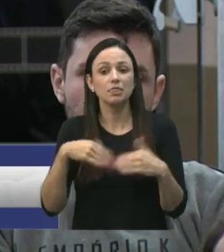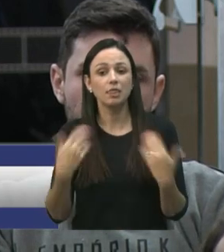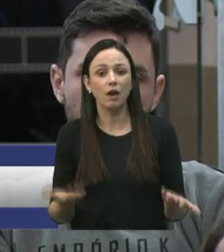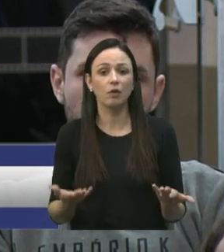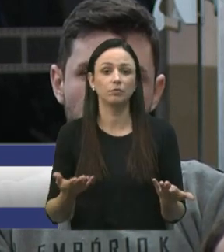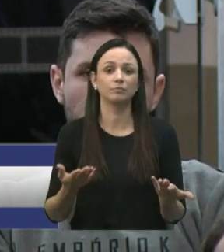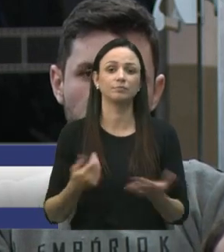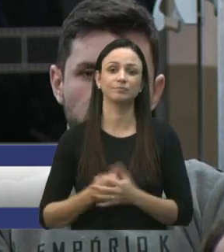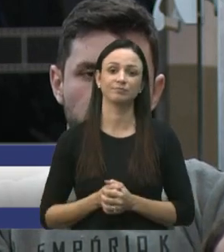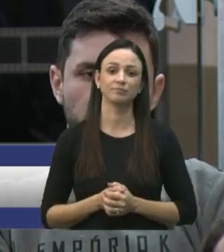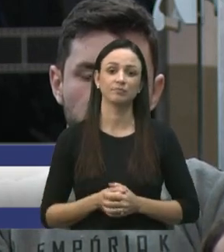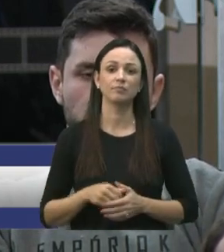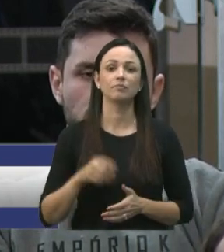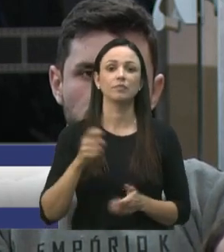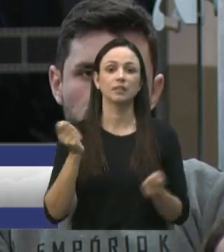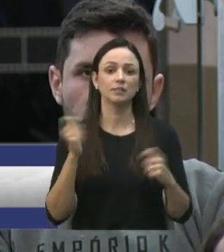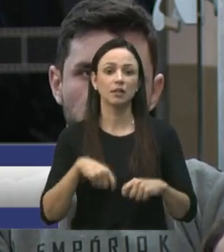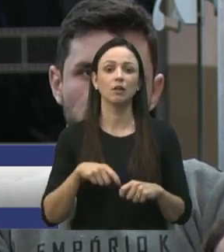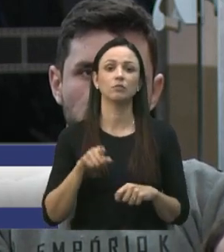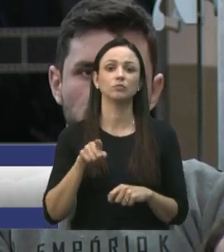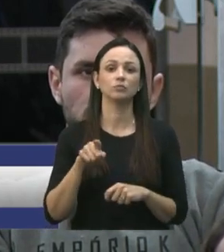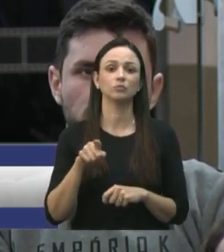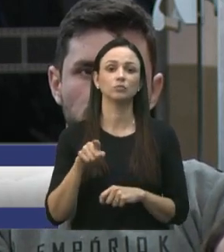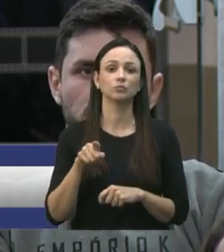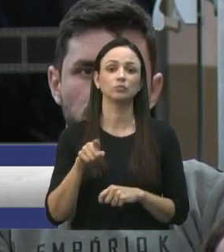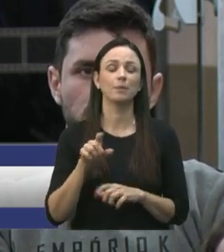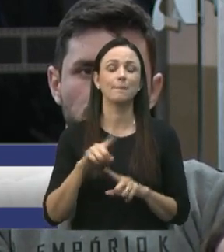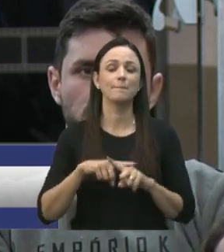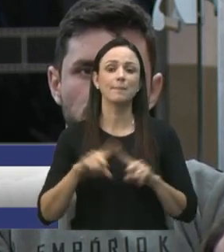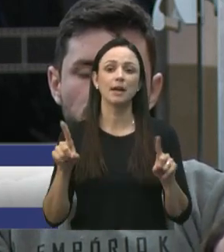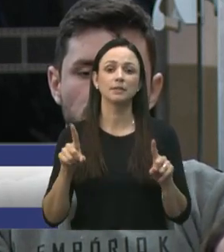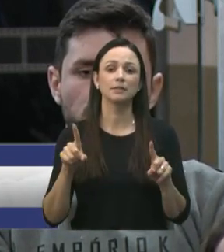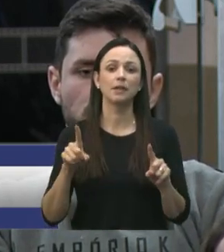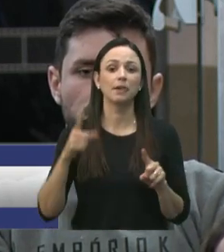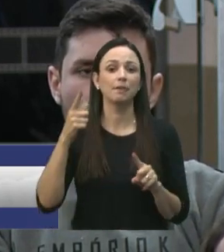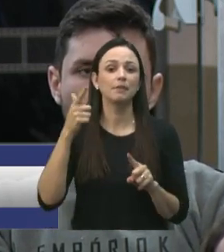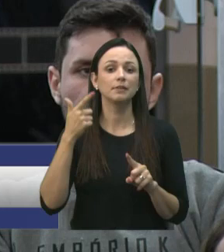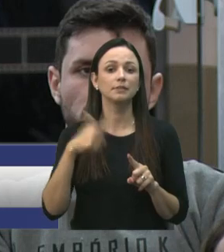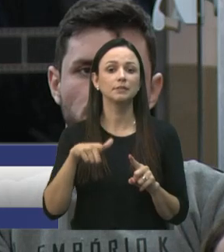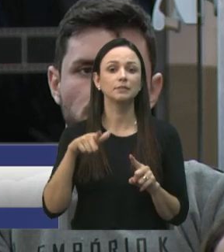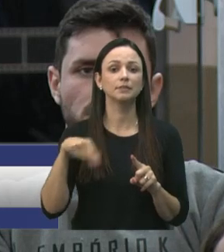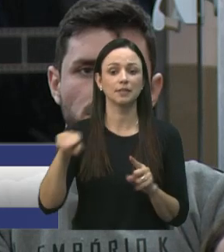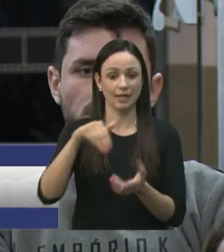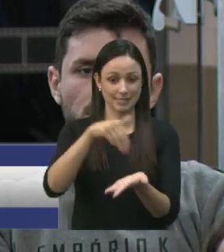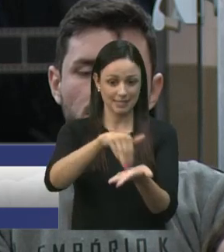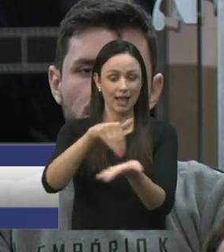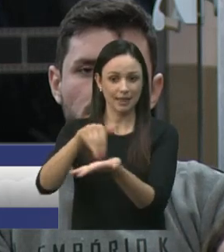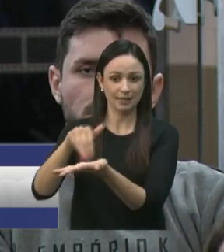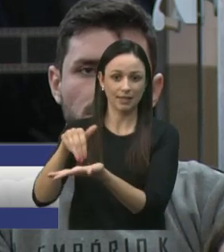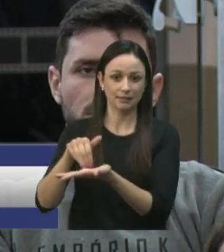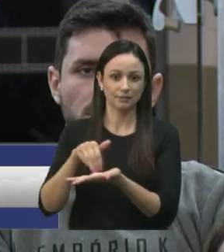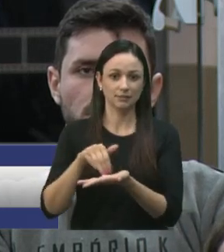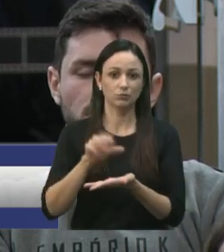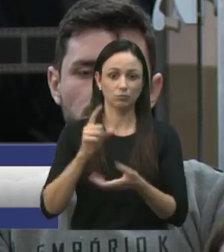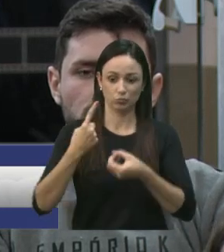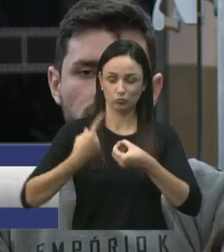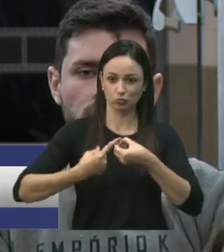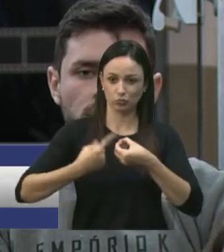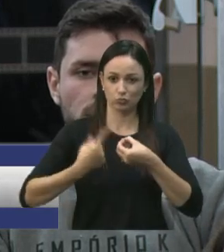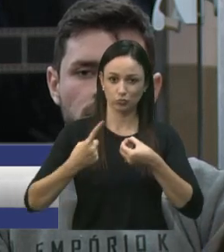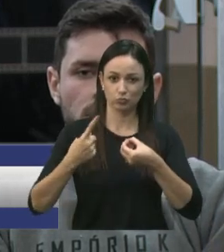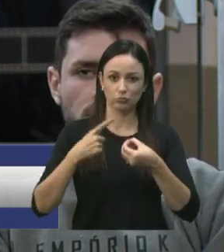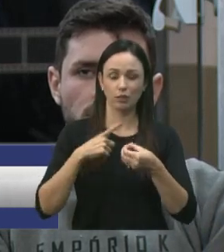se seria cabível, possível, mas, de repente, pelo menos nas secretarias, porque para uma cidade, apesar do